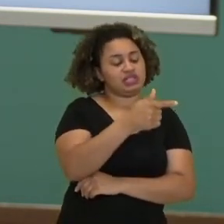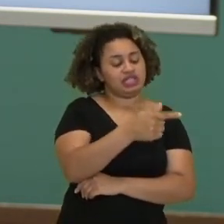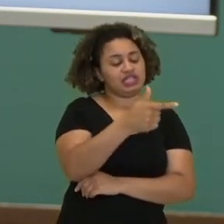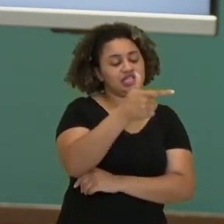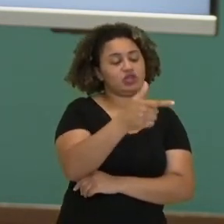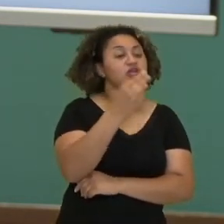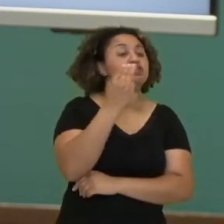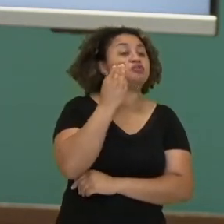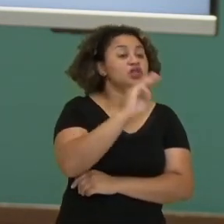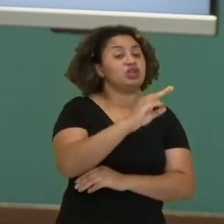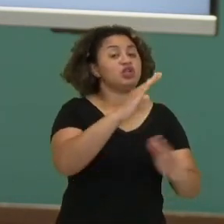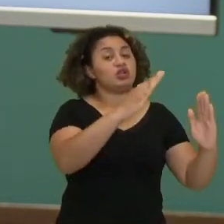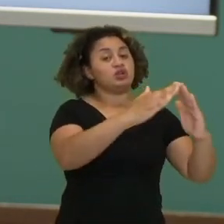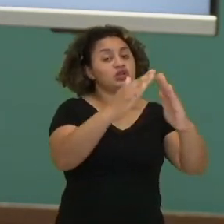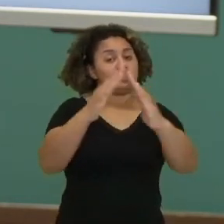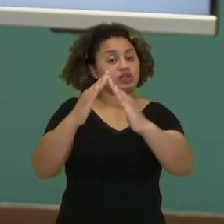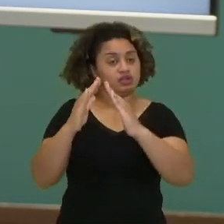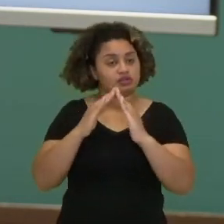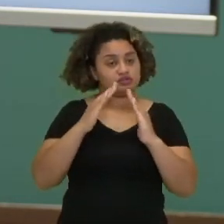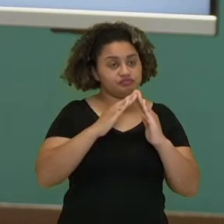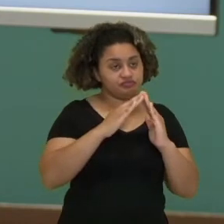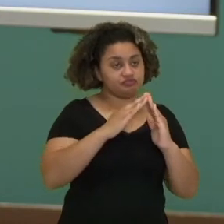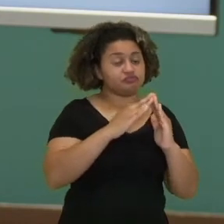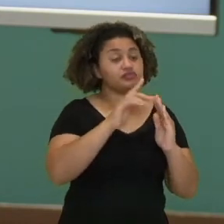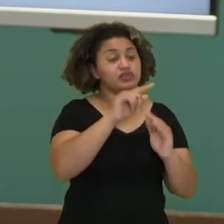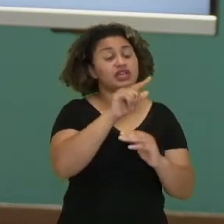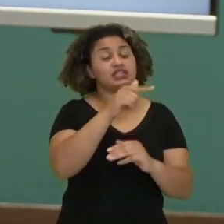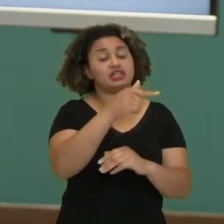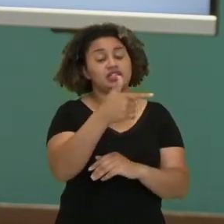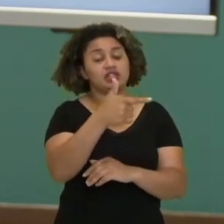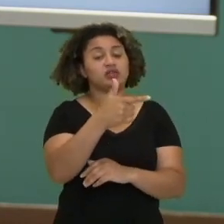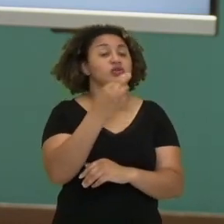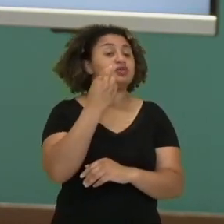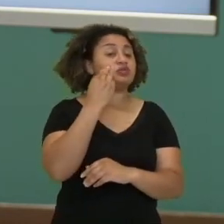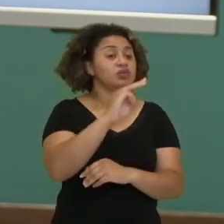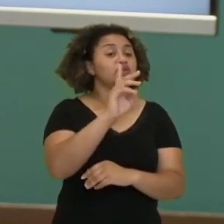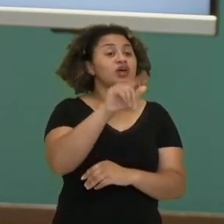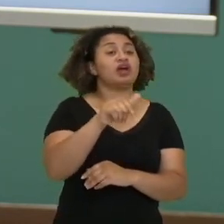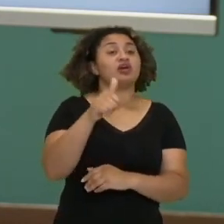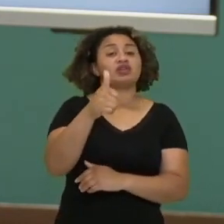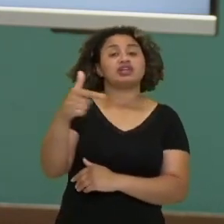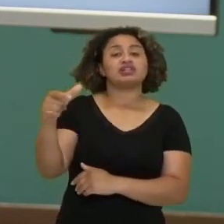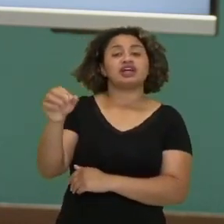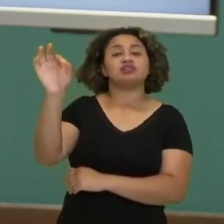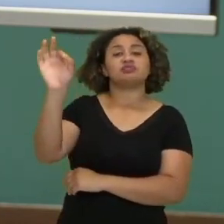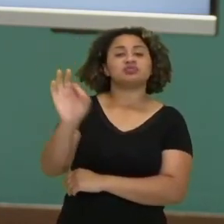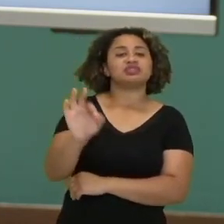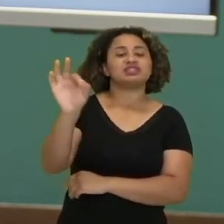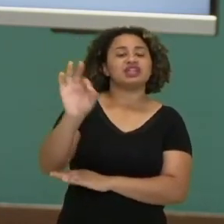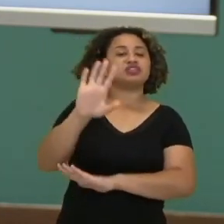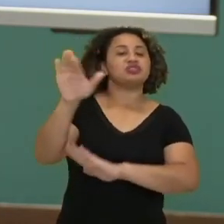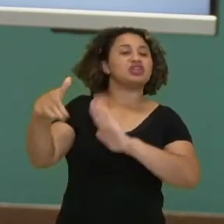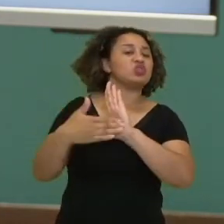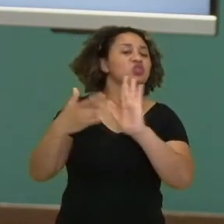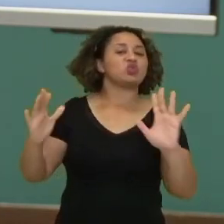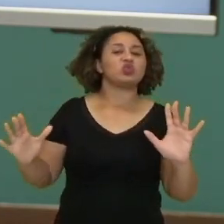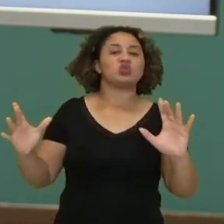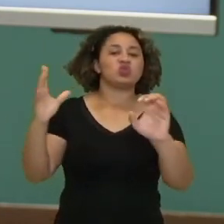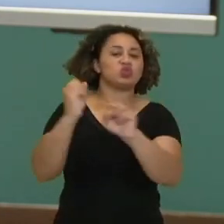de domicílios, ok? E esses 72 milhões corresponde a um total, corresponde